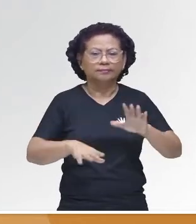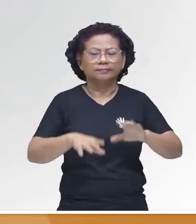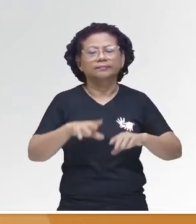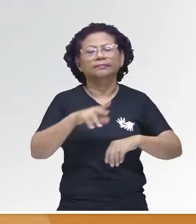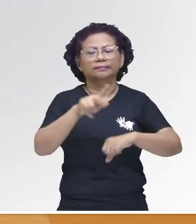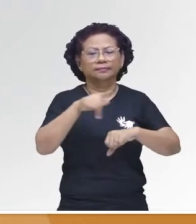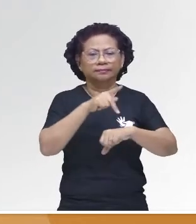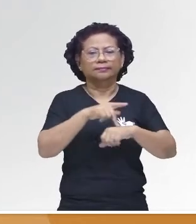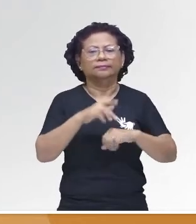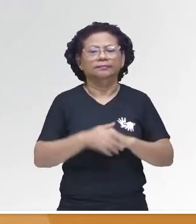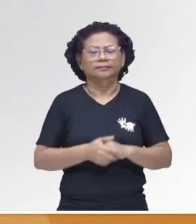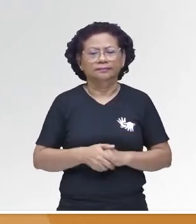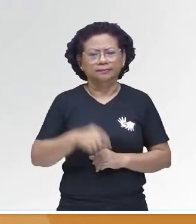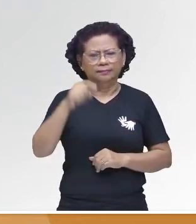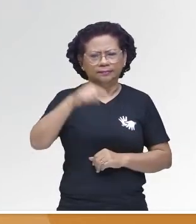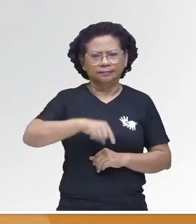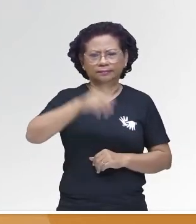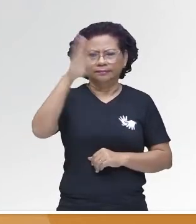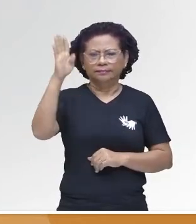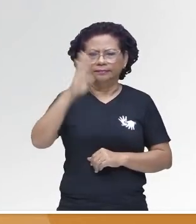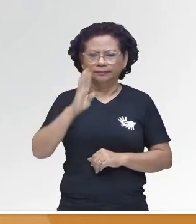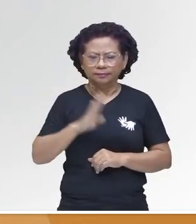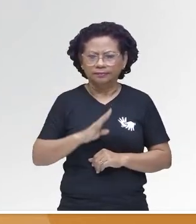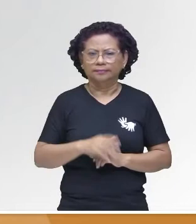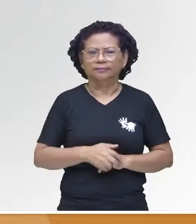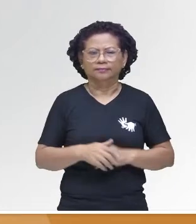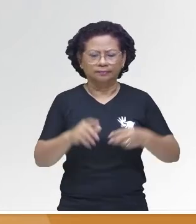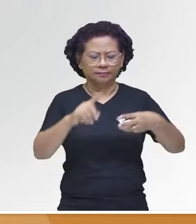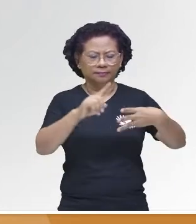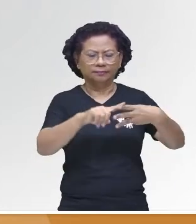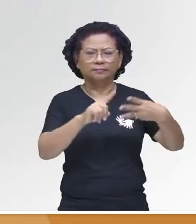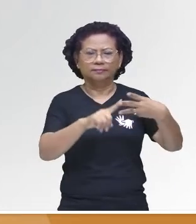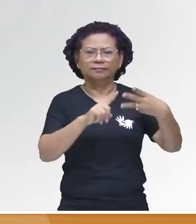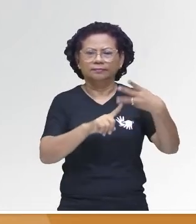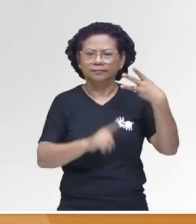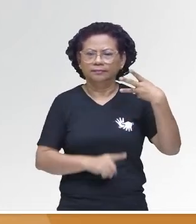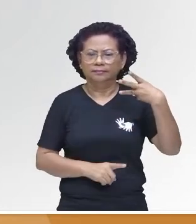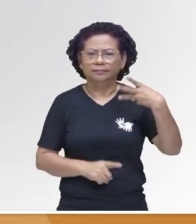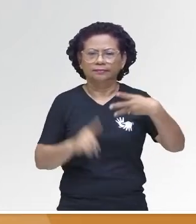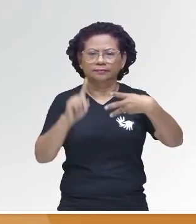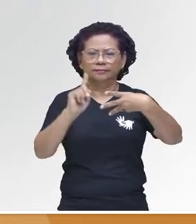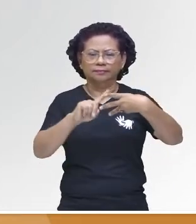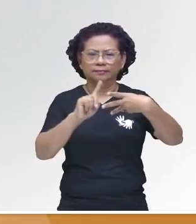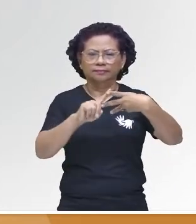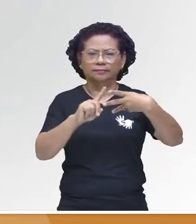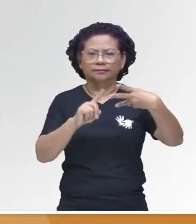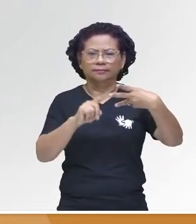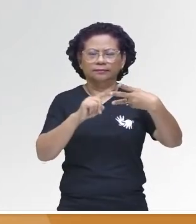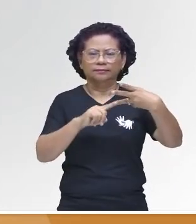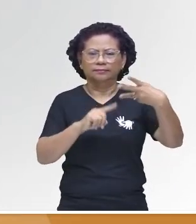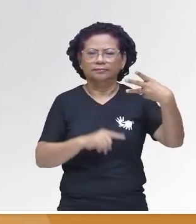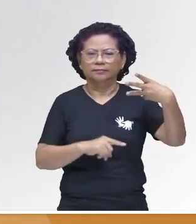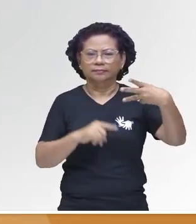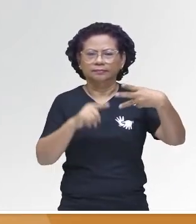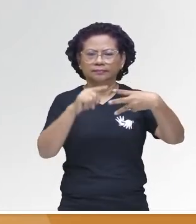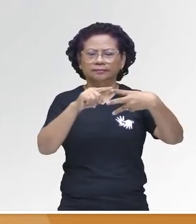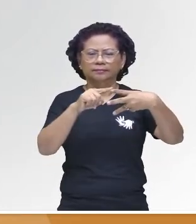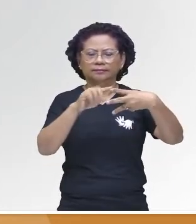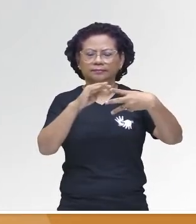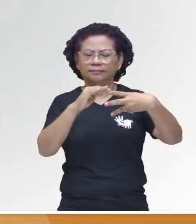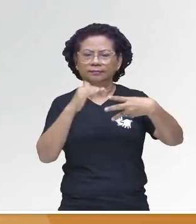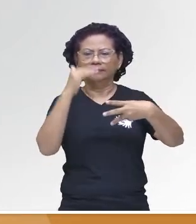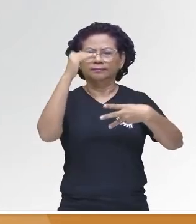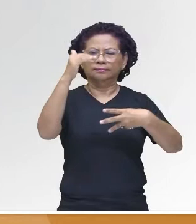judiciário. No Brasil, acima deles, nós temos os 3 poderes. Acima dele estava o